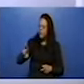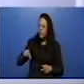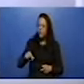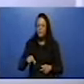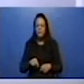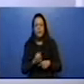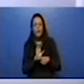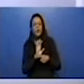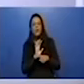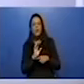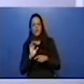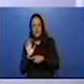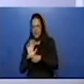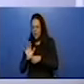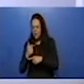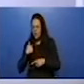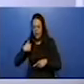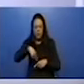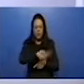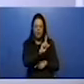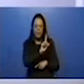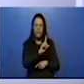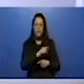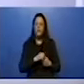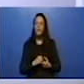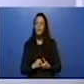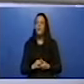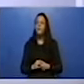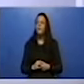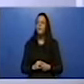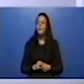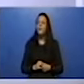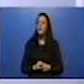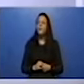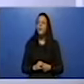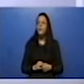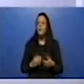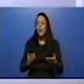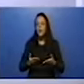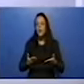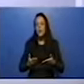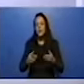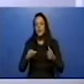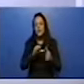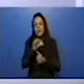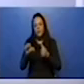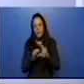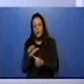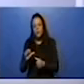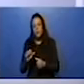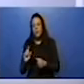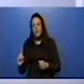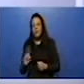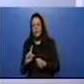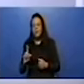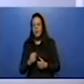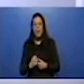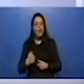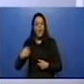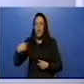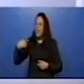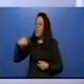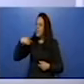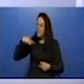cinema. I went to the movies. Agora, aqui na negativa. No, I